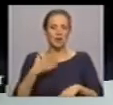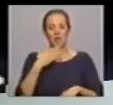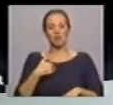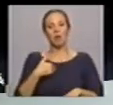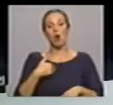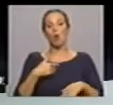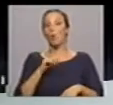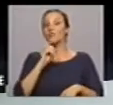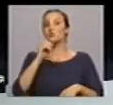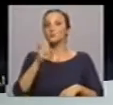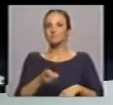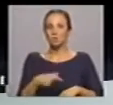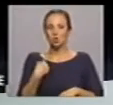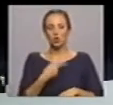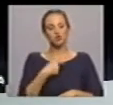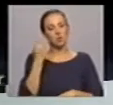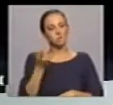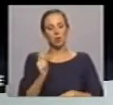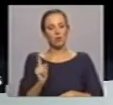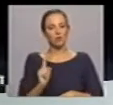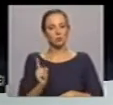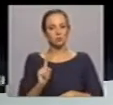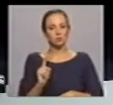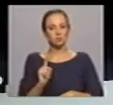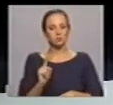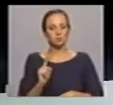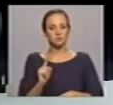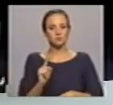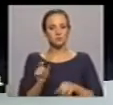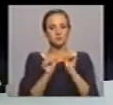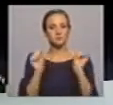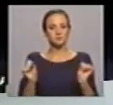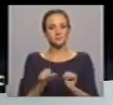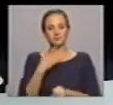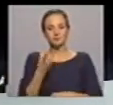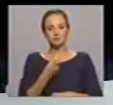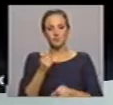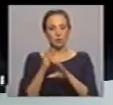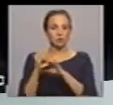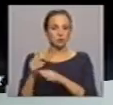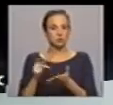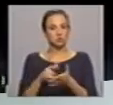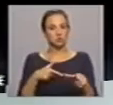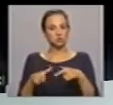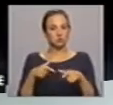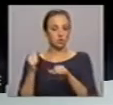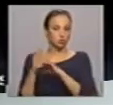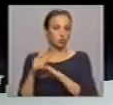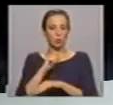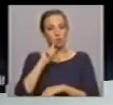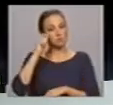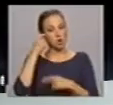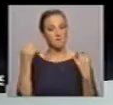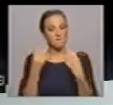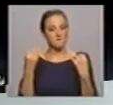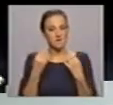que nós não vivemos, digamos assim, num sistema isolado de outras estrelas, não, que há órbita de outras estrelas que podem afetar também